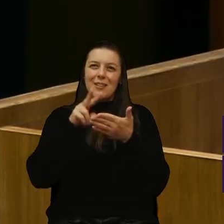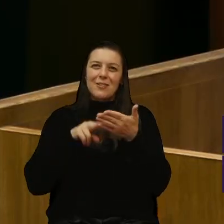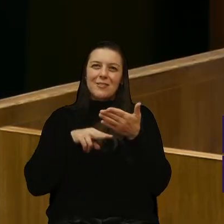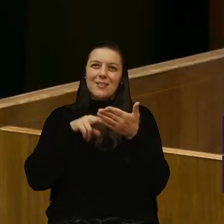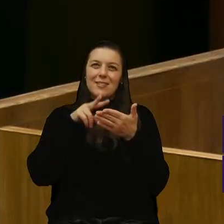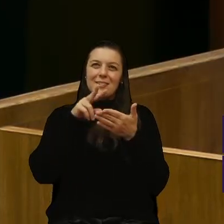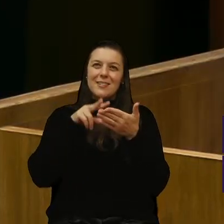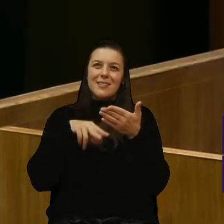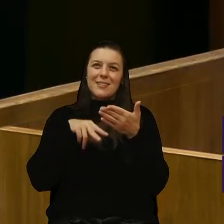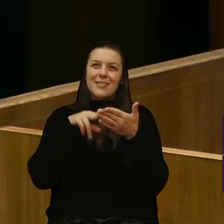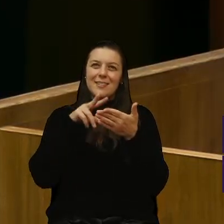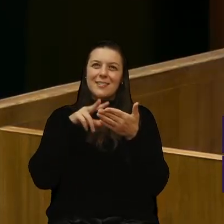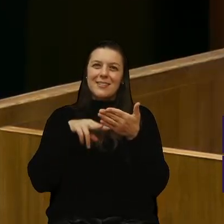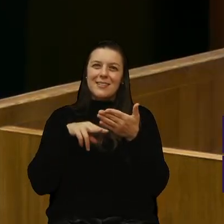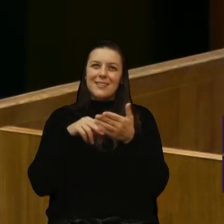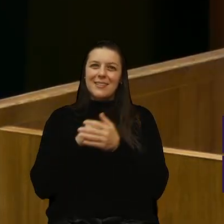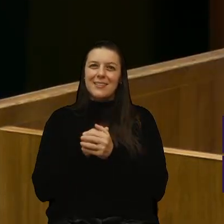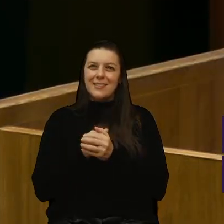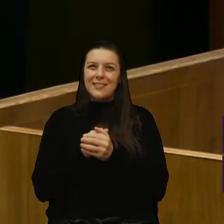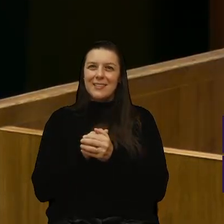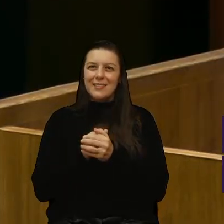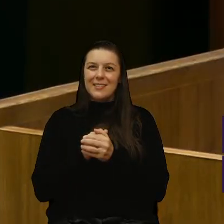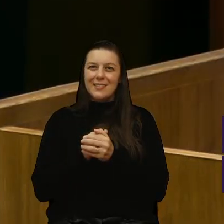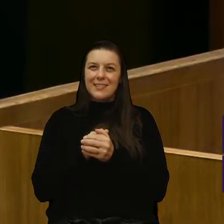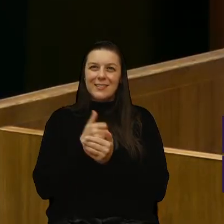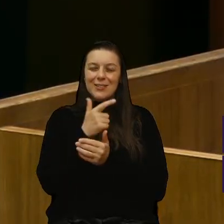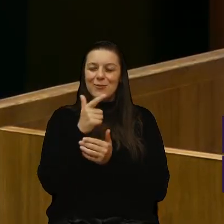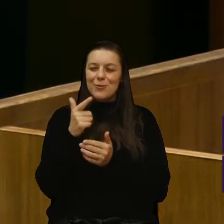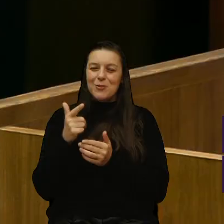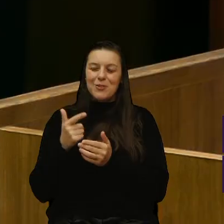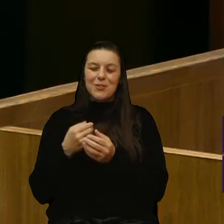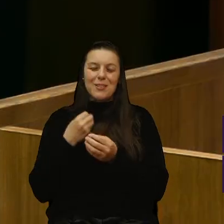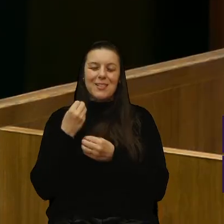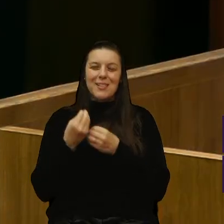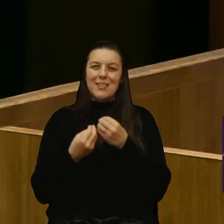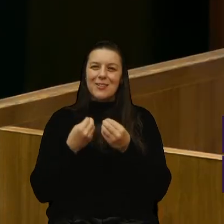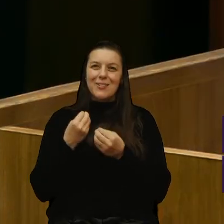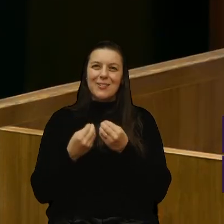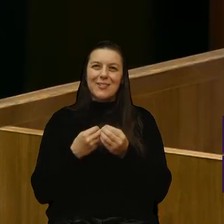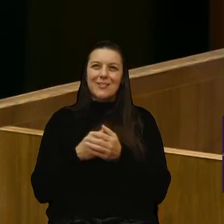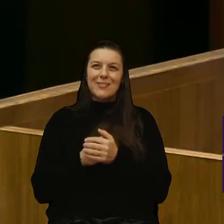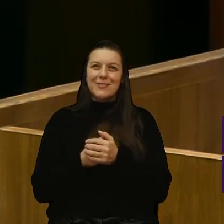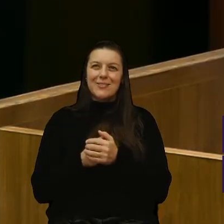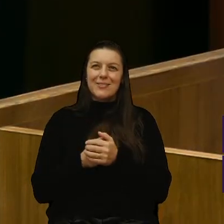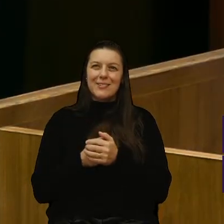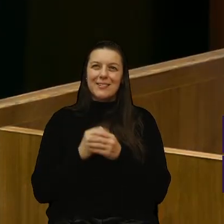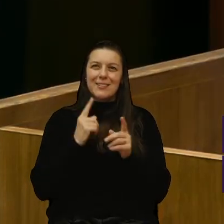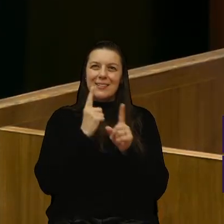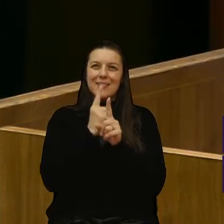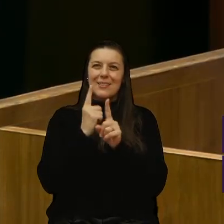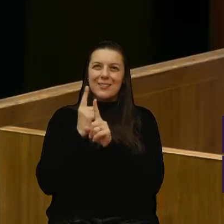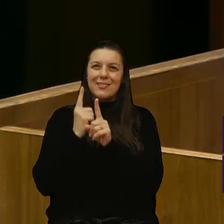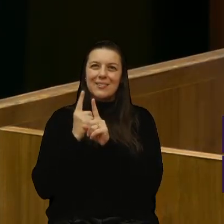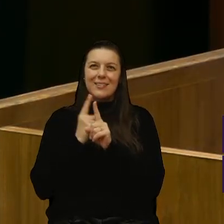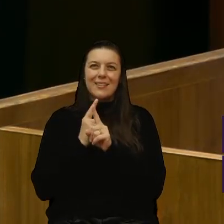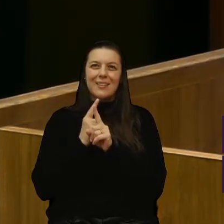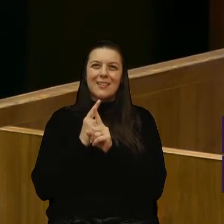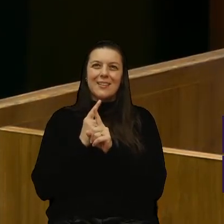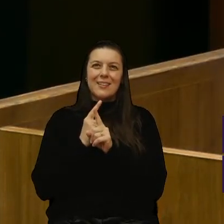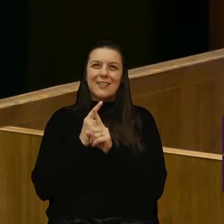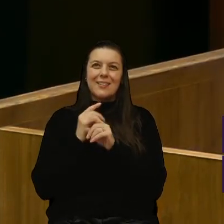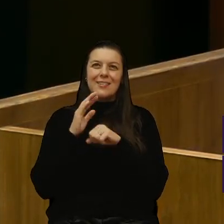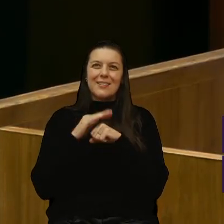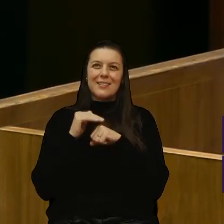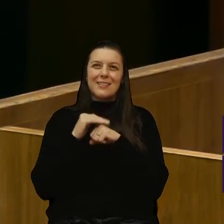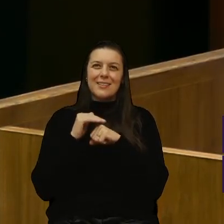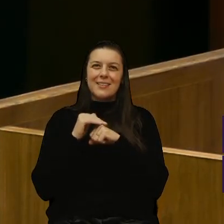escrito e não tinha me dado conta que eu ia encontrar os meus